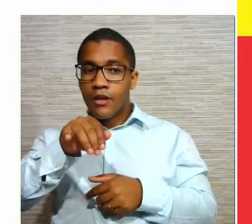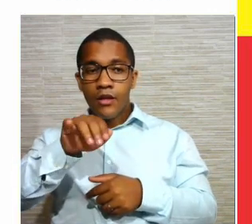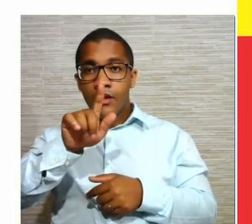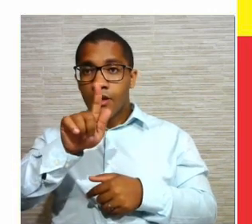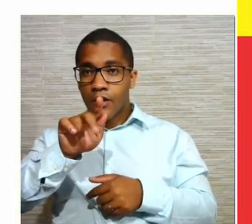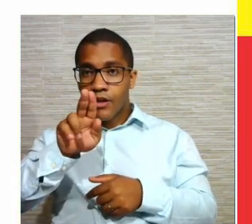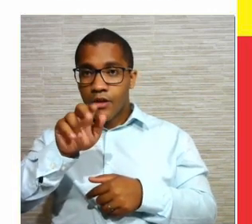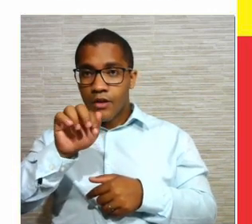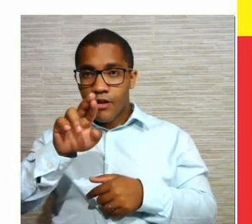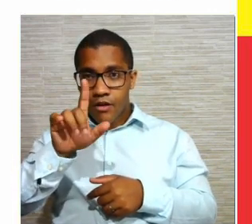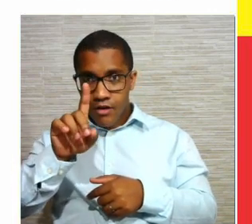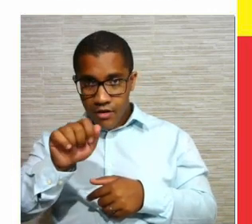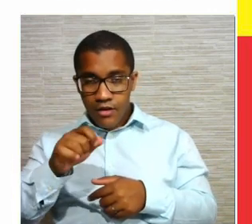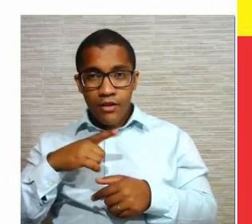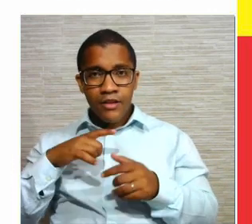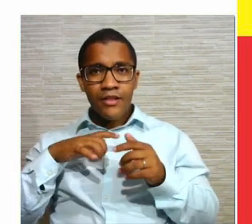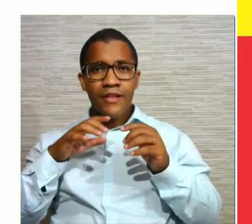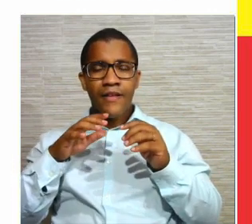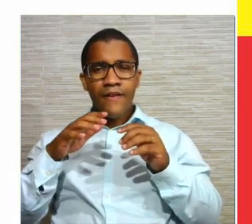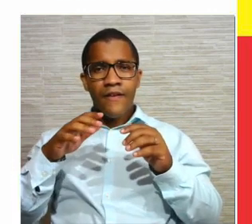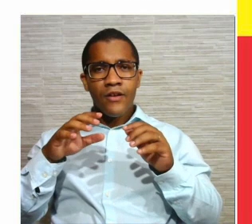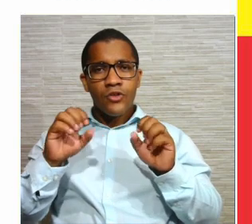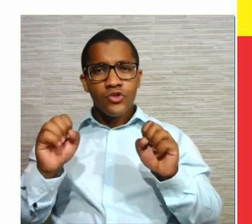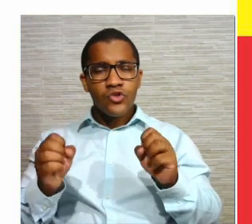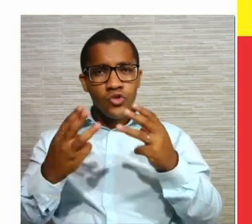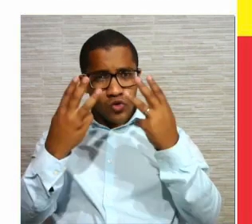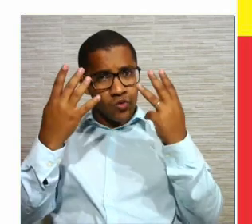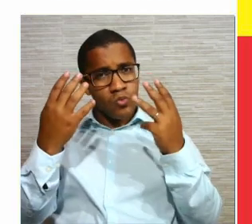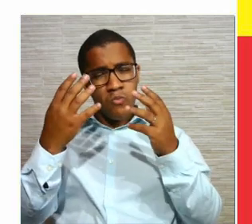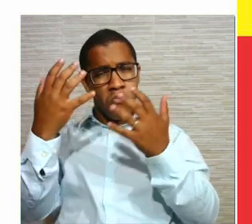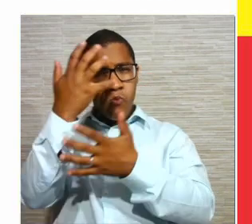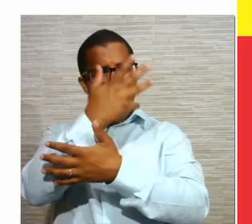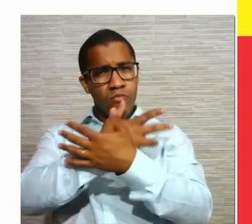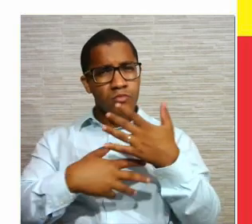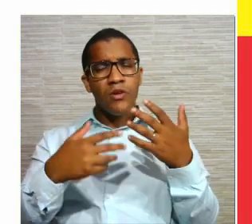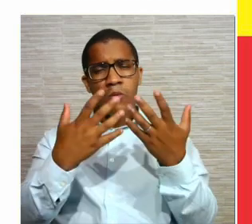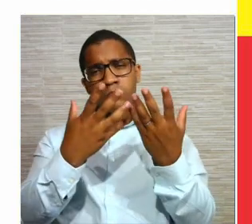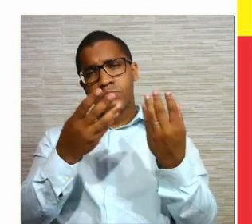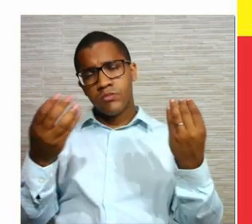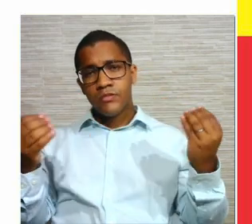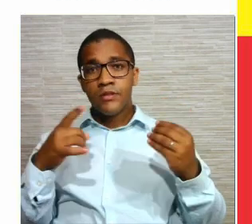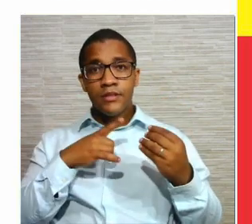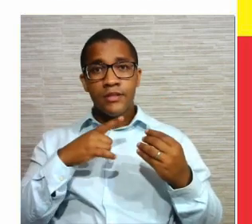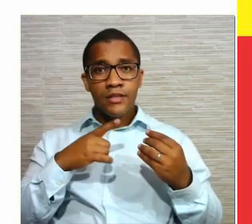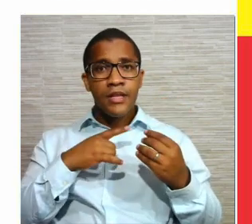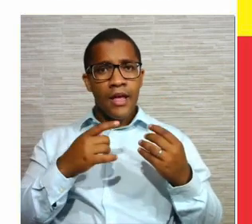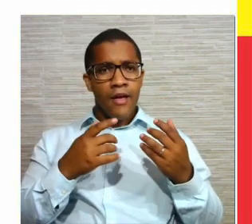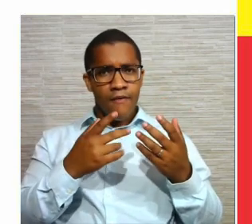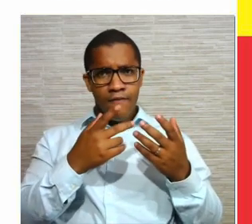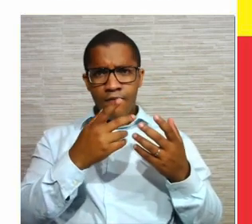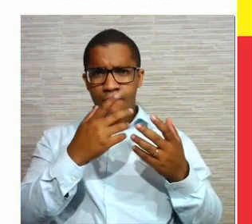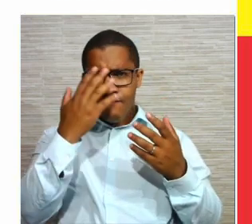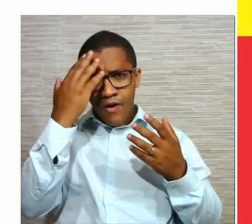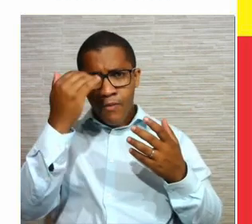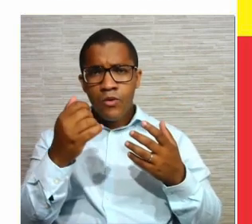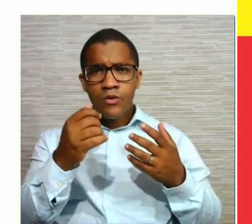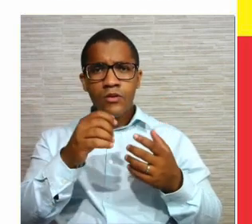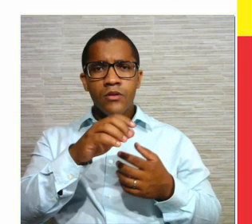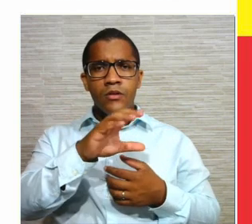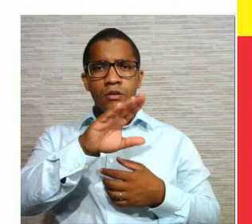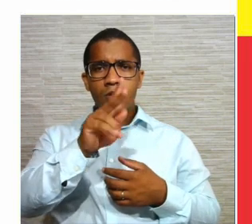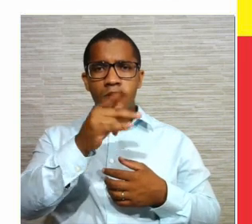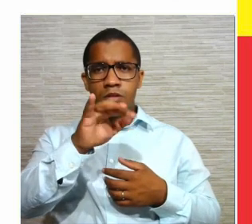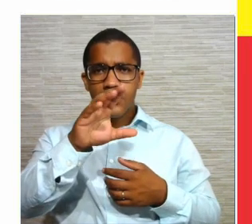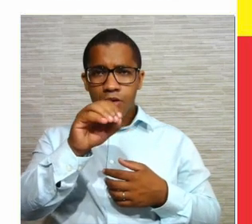festivais de músicas que lançou muitos artistas, né? Se consagrou muita gente nesse meio, como Chico